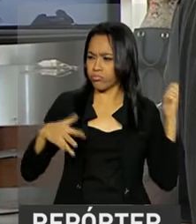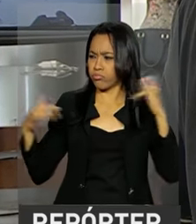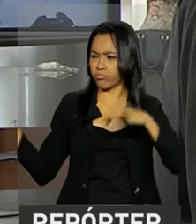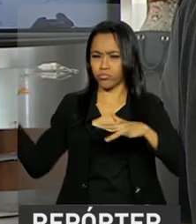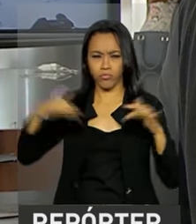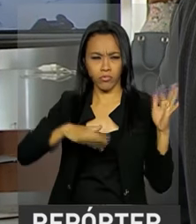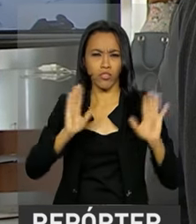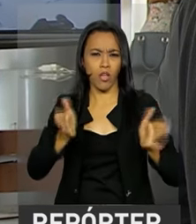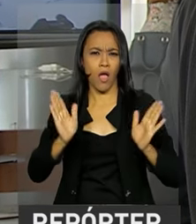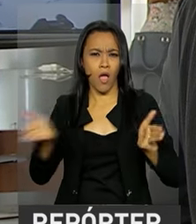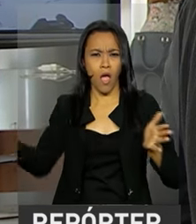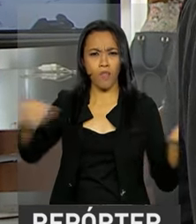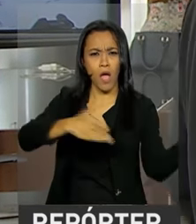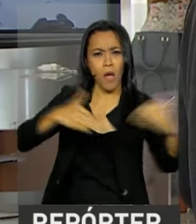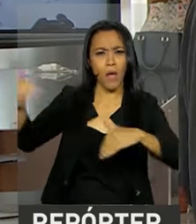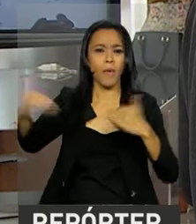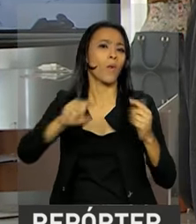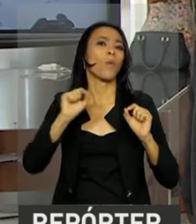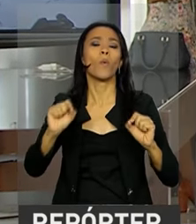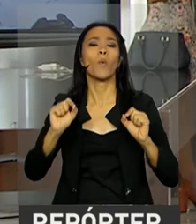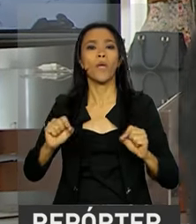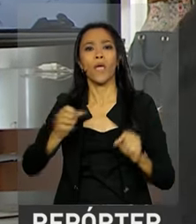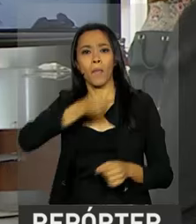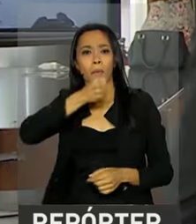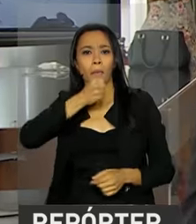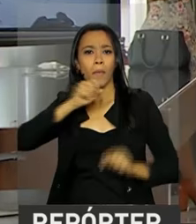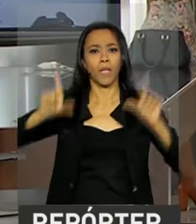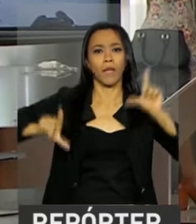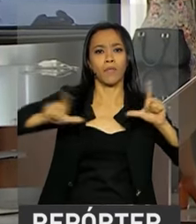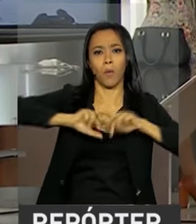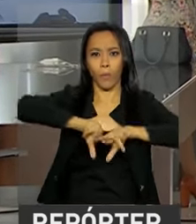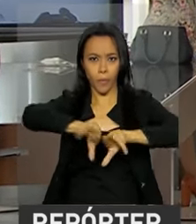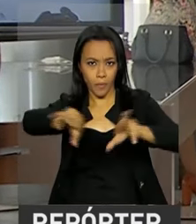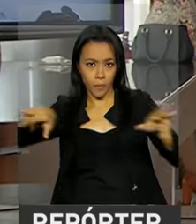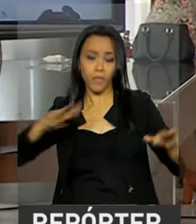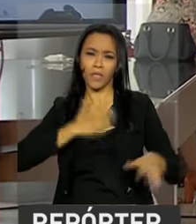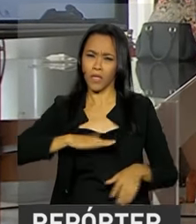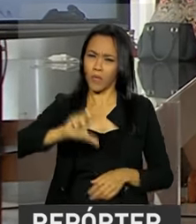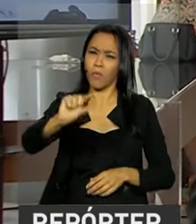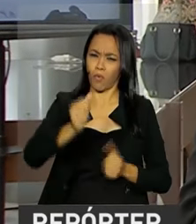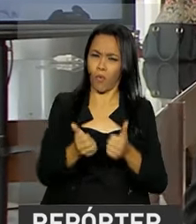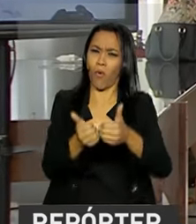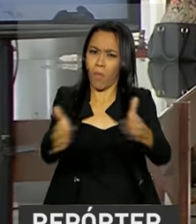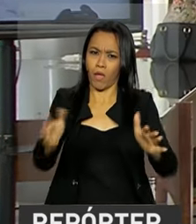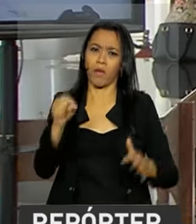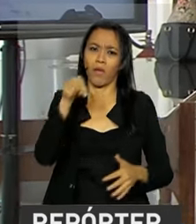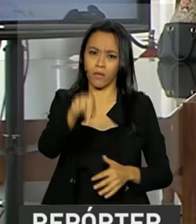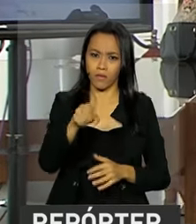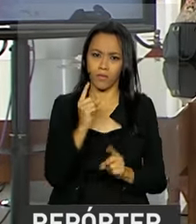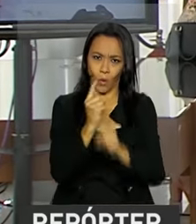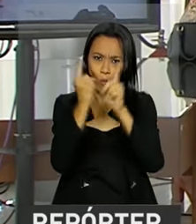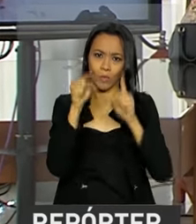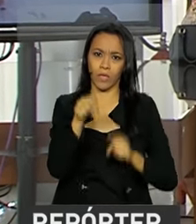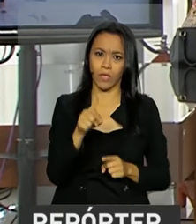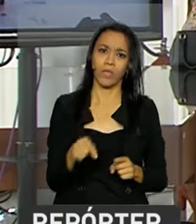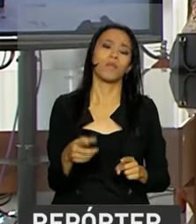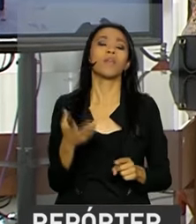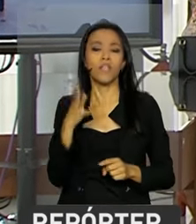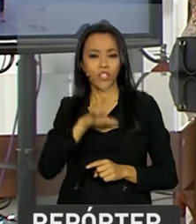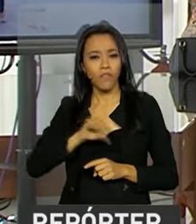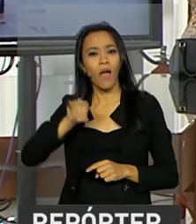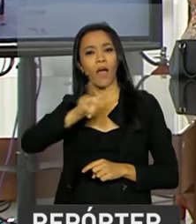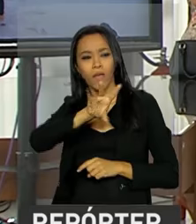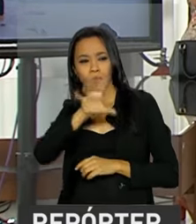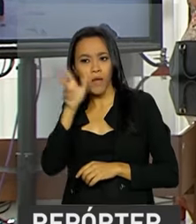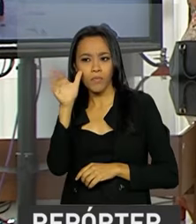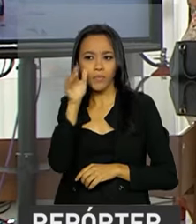já chegou, público, jornalistas, e essa cerimônia, portanto, ela deve começar daqui a pouco aqui no Palácio do Planalto. A gente segue acompanhando tudo